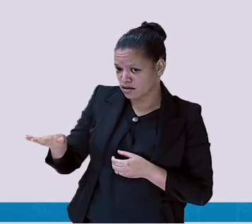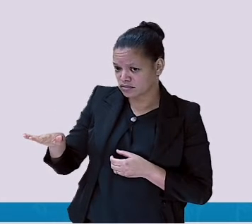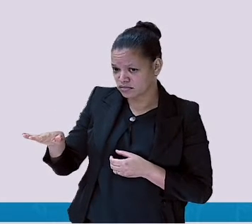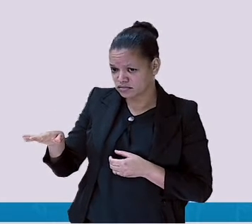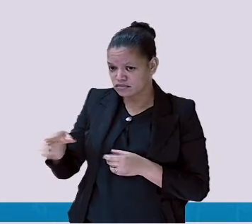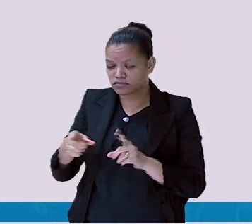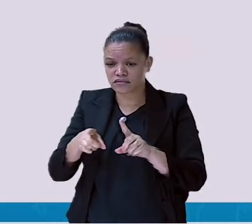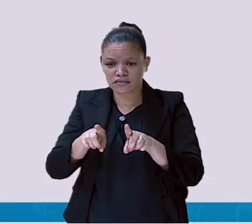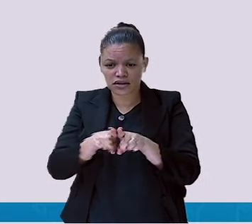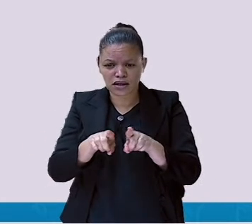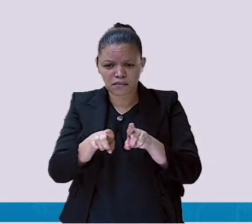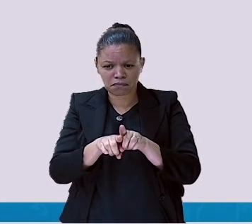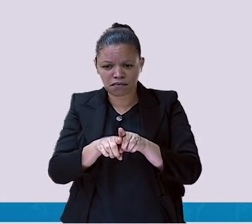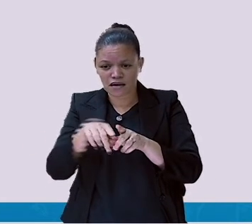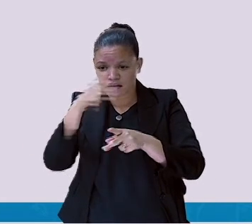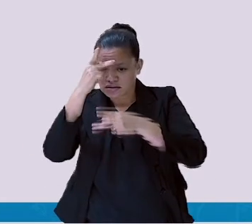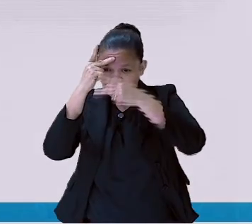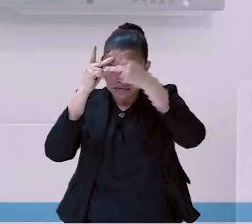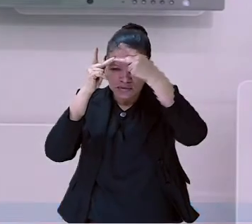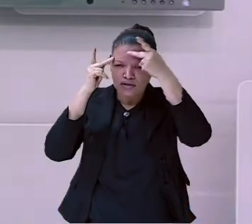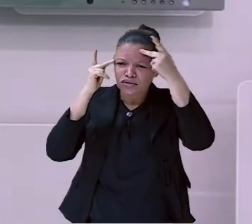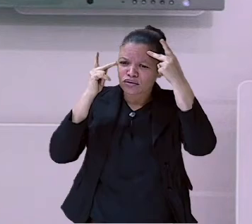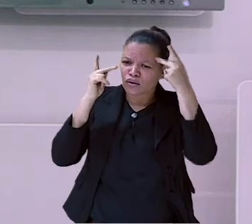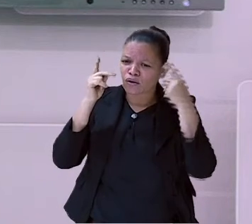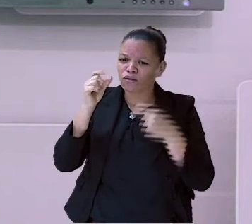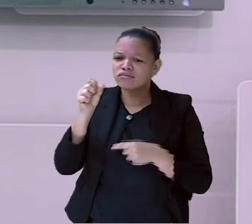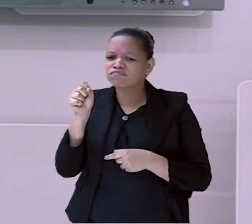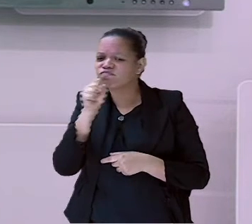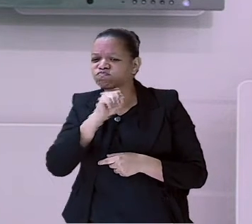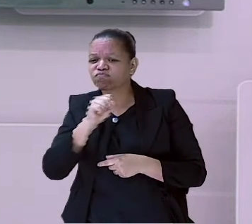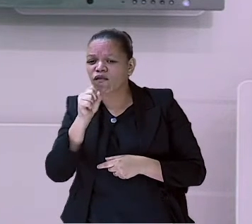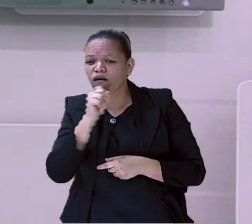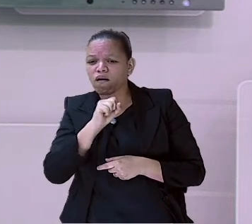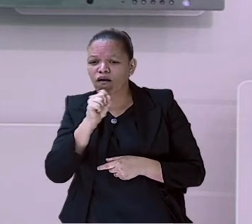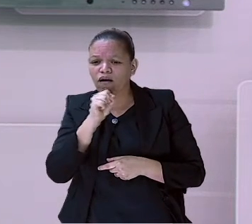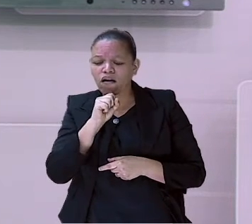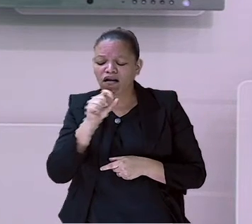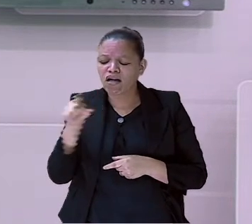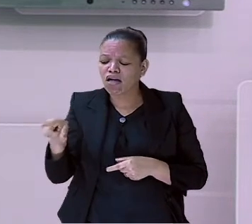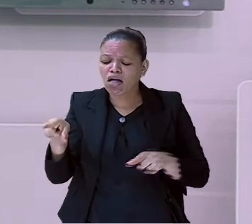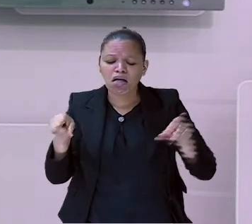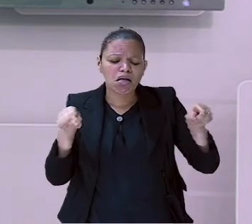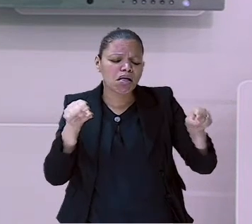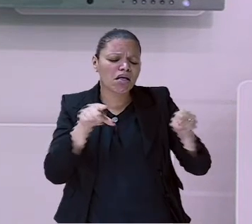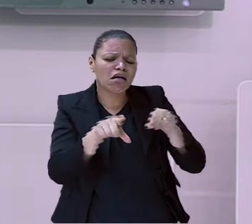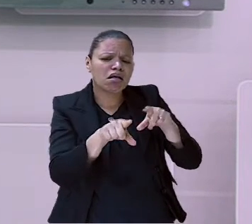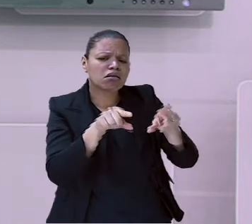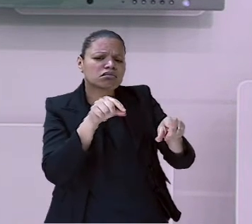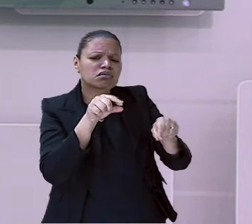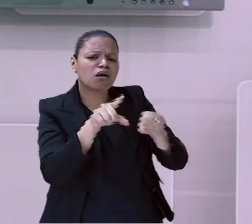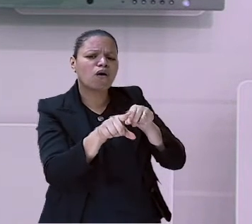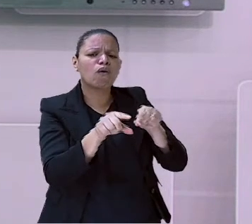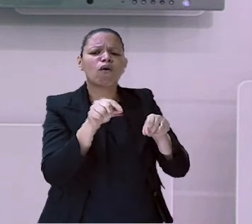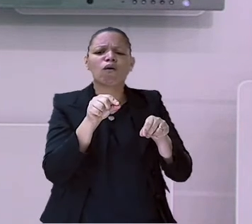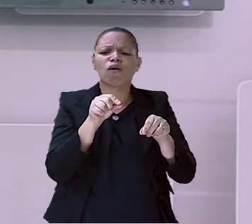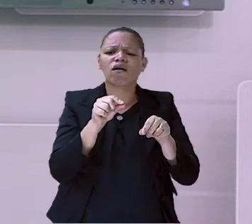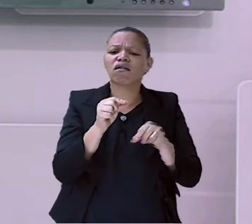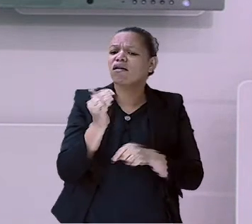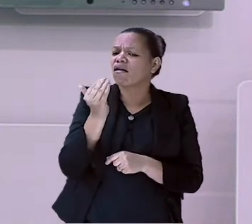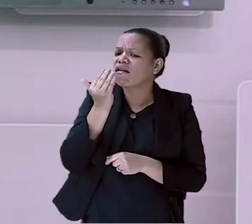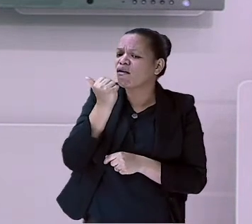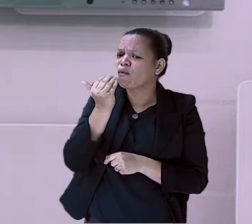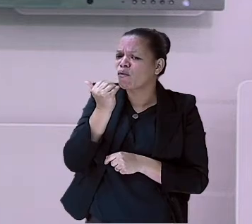fome, tá, do corpo, mas não nutre o corpo. É quando eles escolhem um determinado